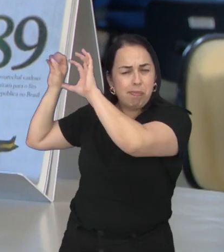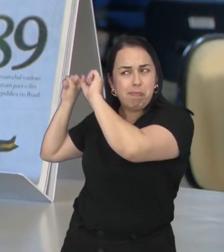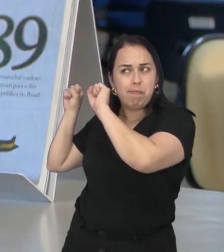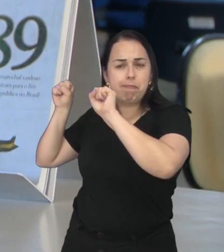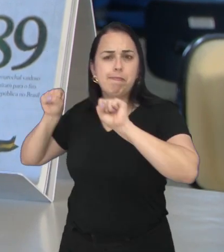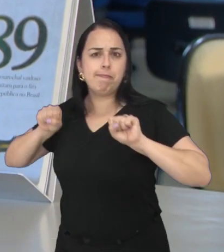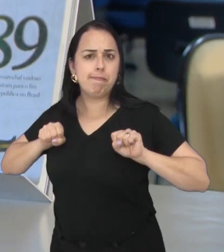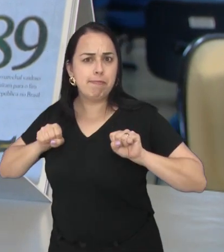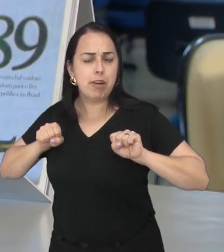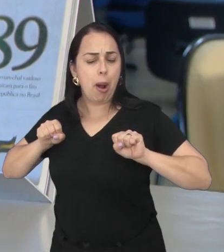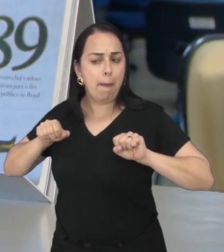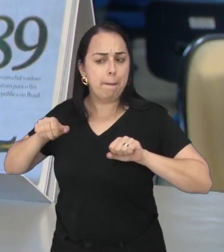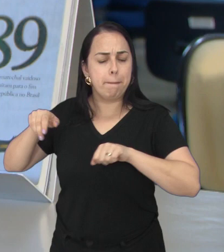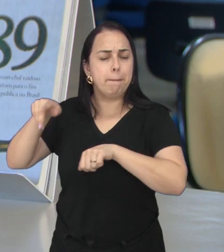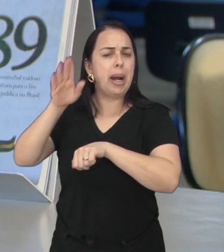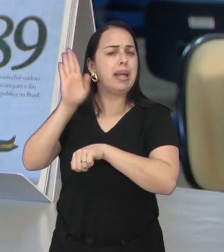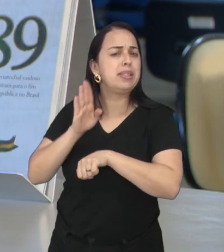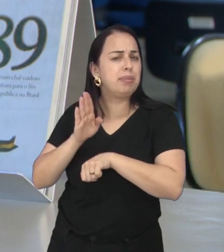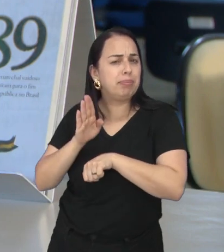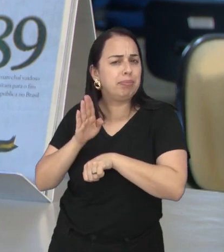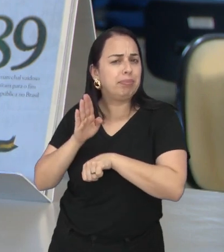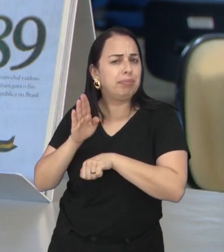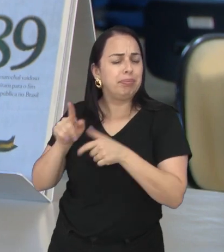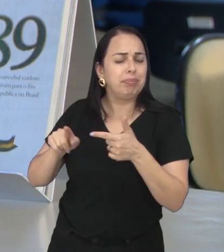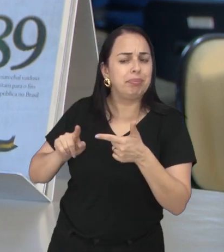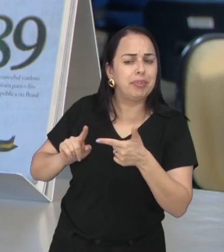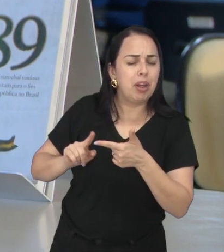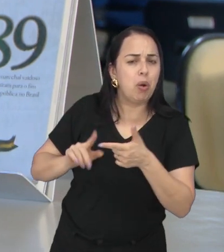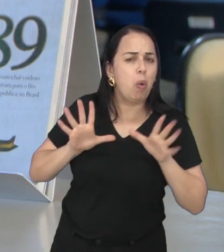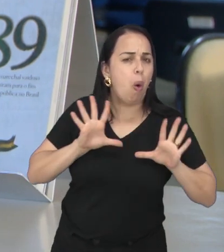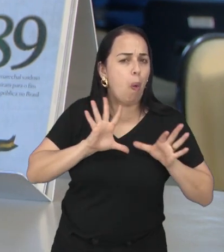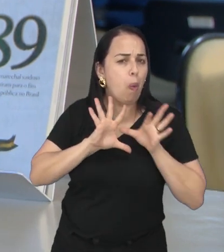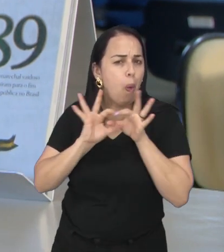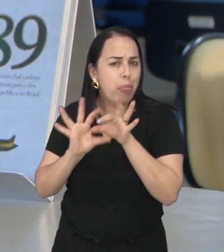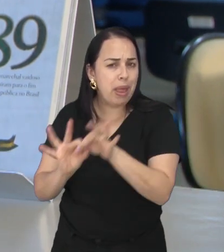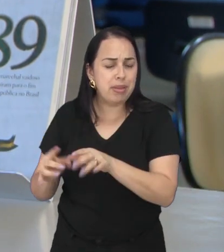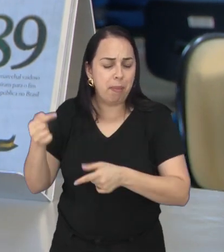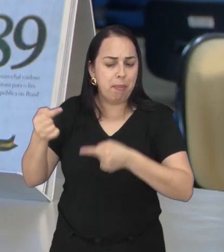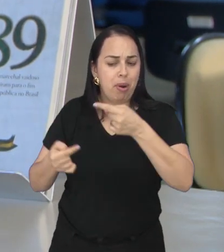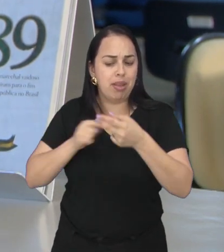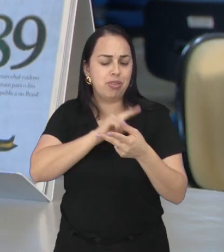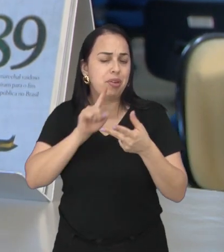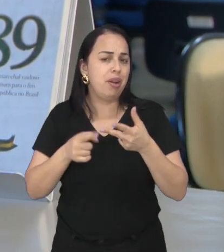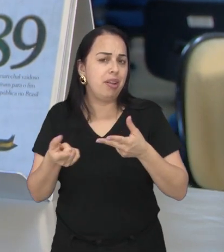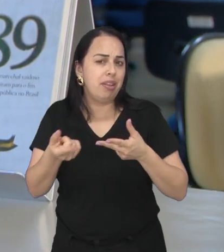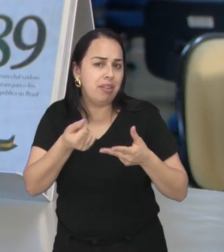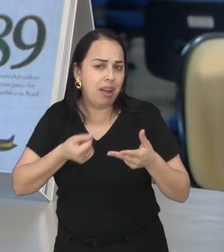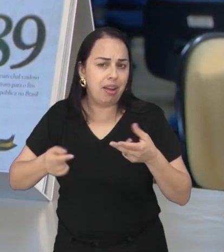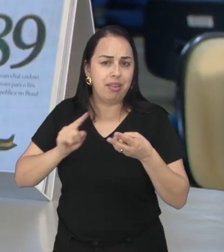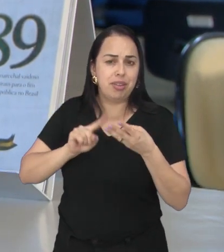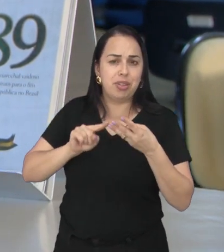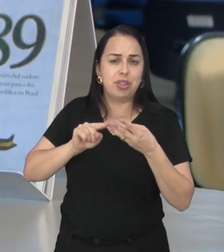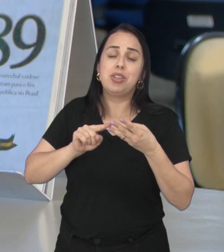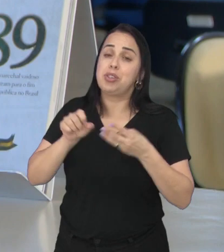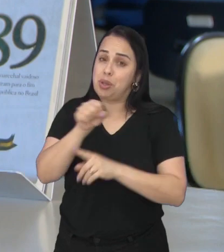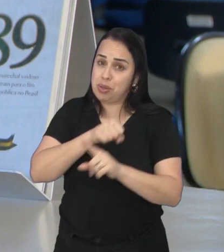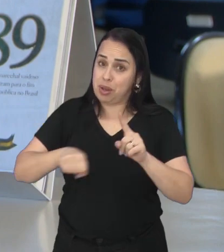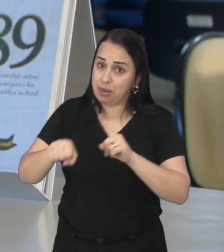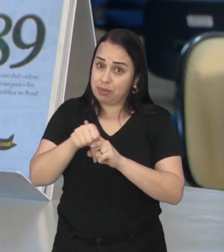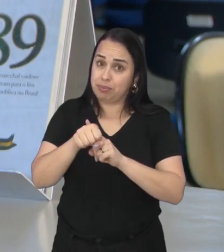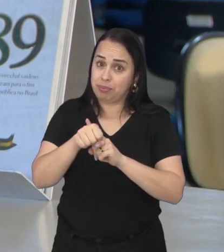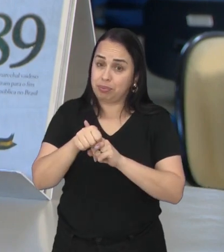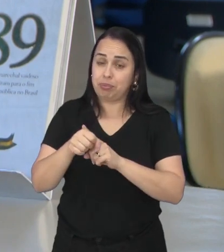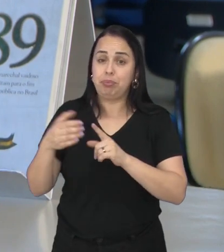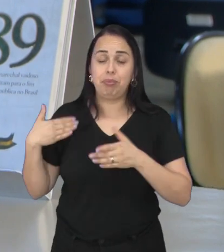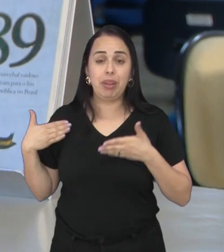1889. Como é que será que estava o Brasil nessa época? Qual era o contexto político, econômico e social?